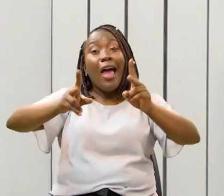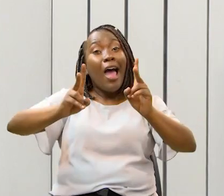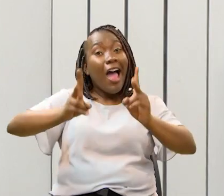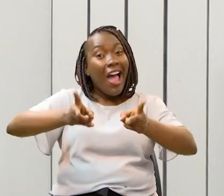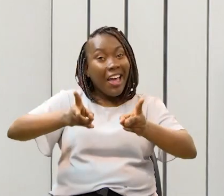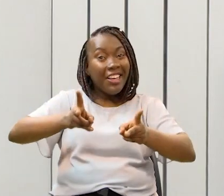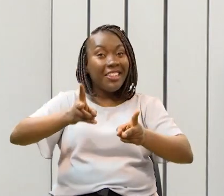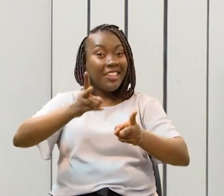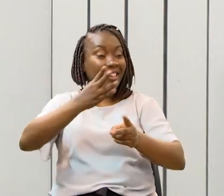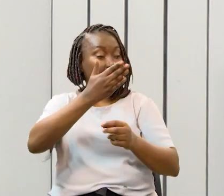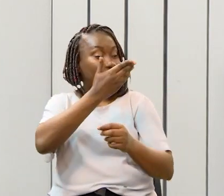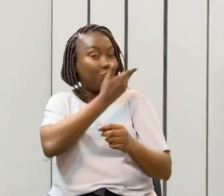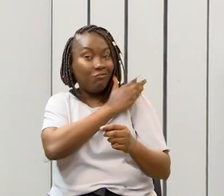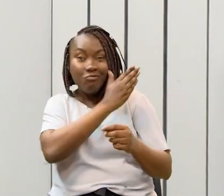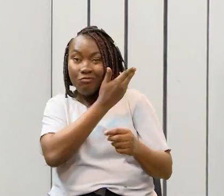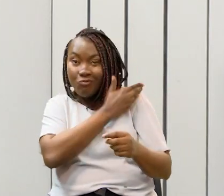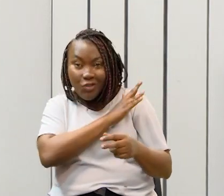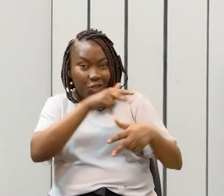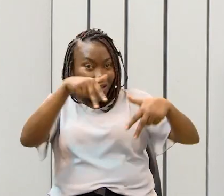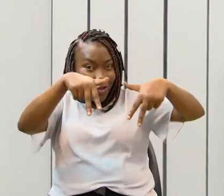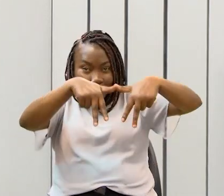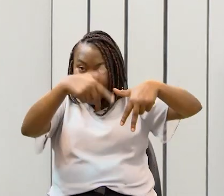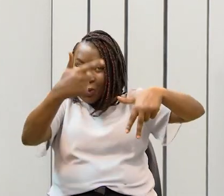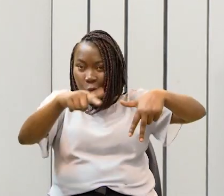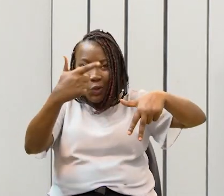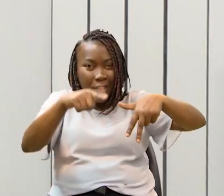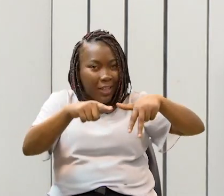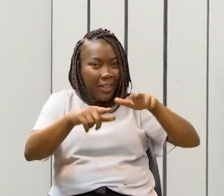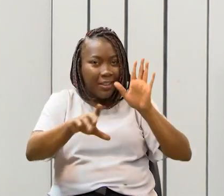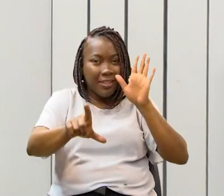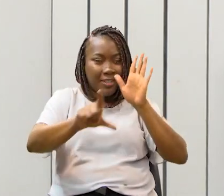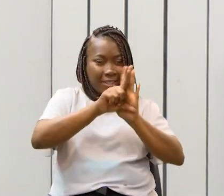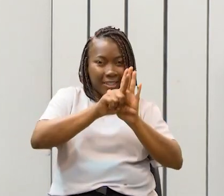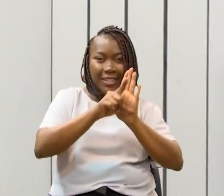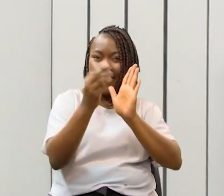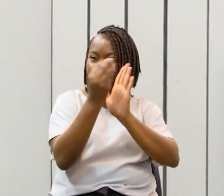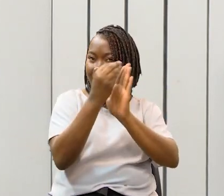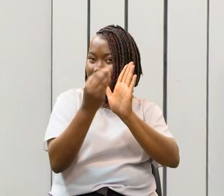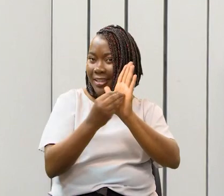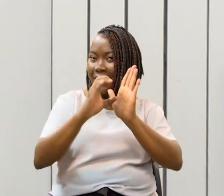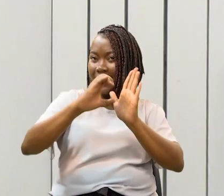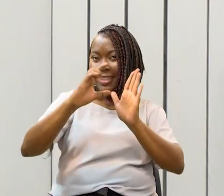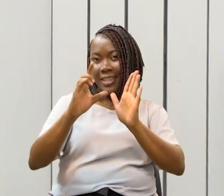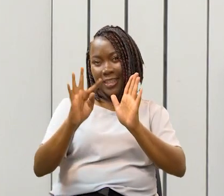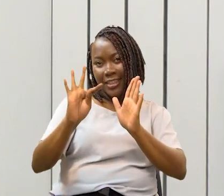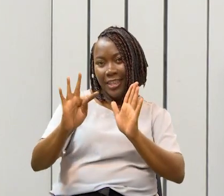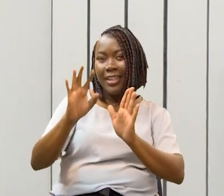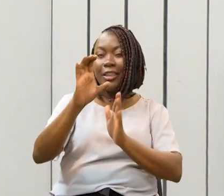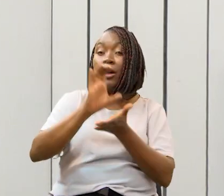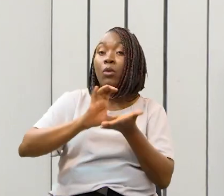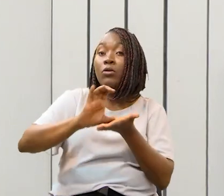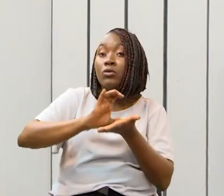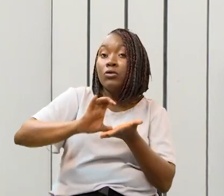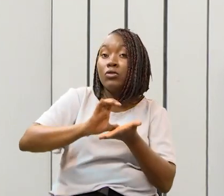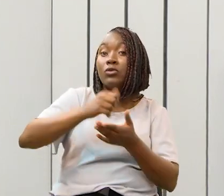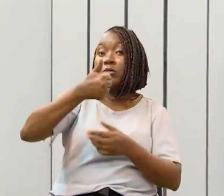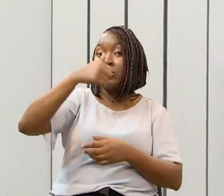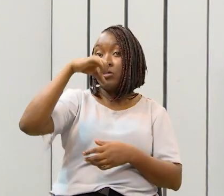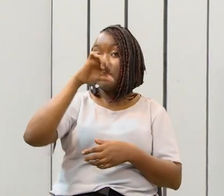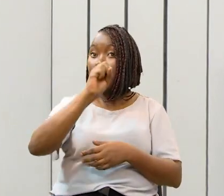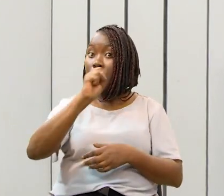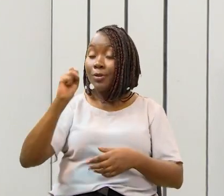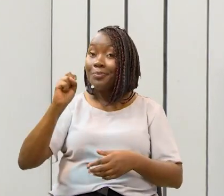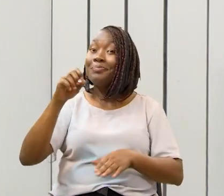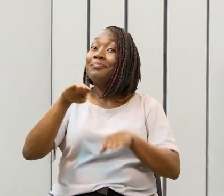que a não discriminação de gênero esteja prevista na CLT e na Constituição Federal de 1988,